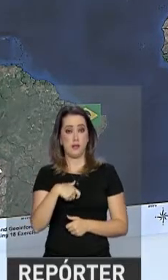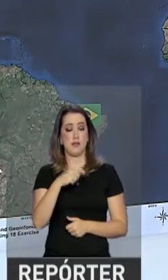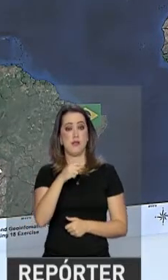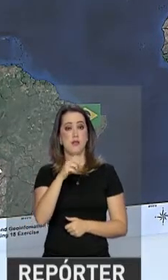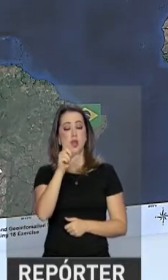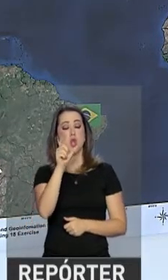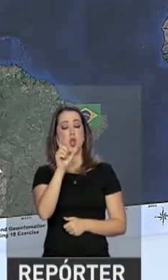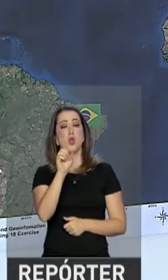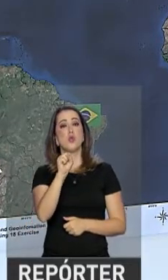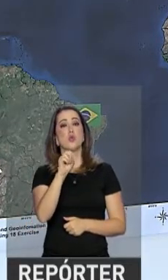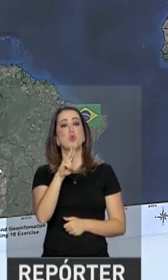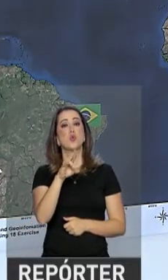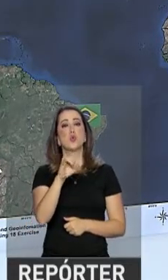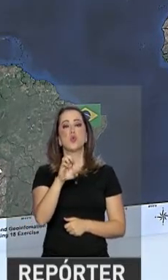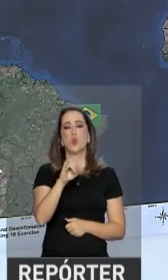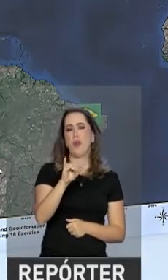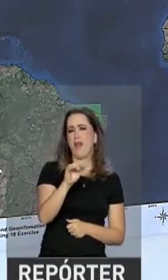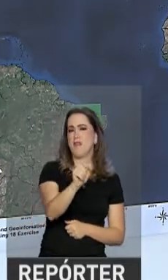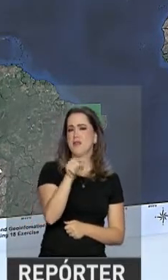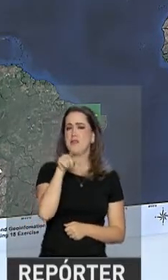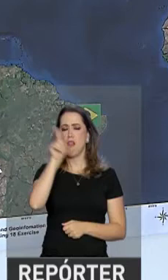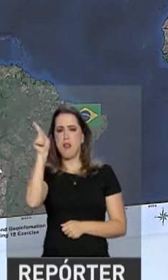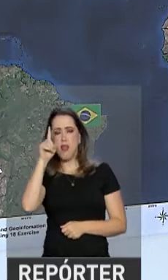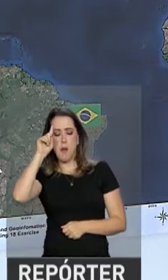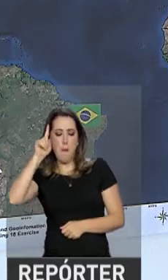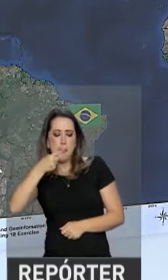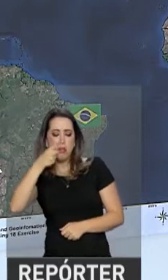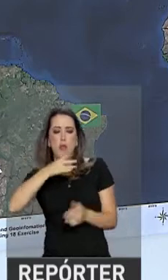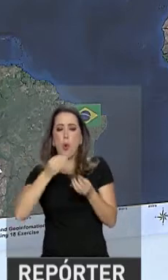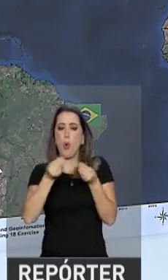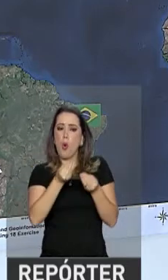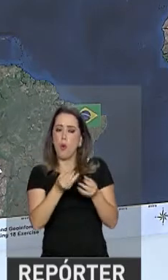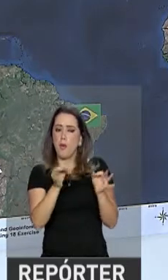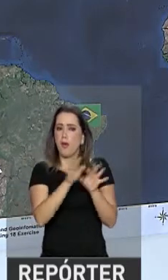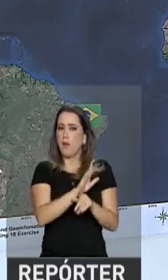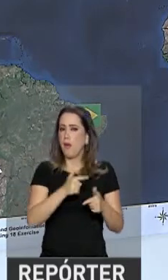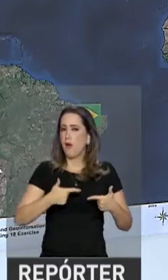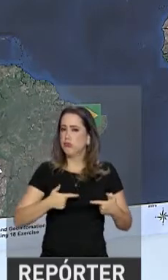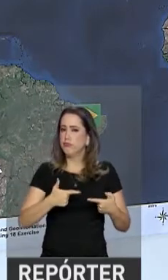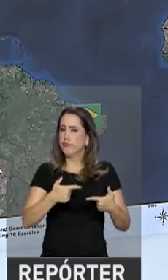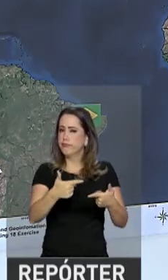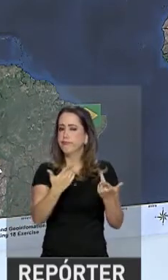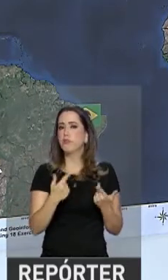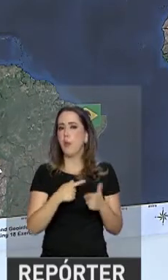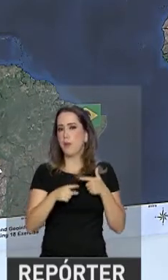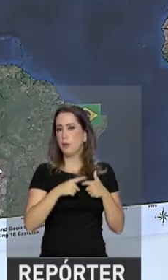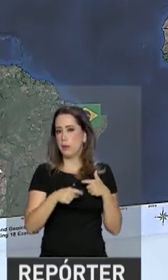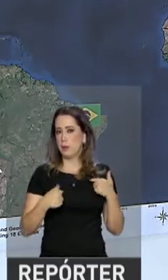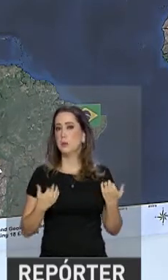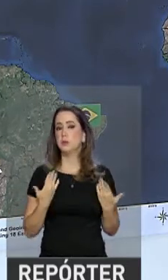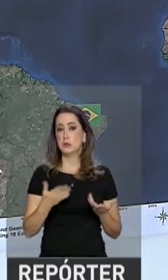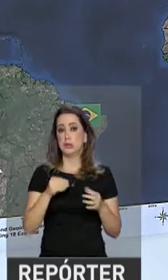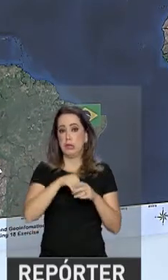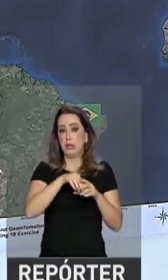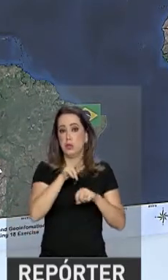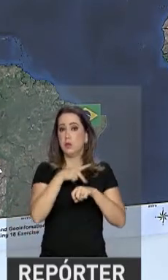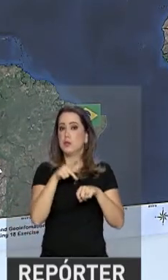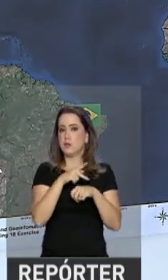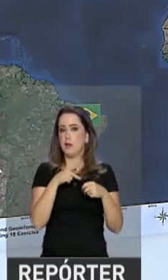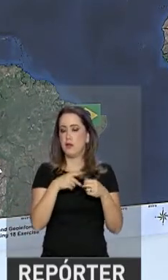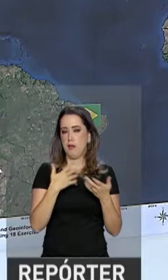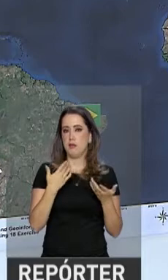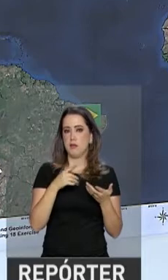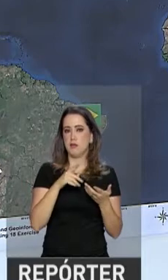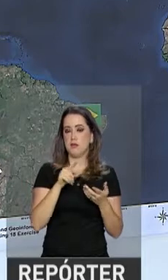missão de resolver uma crise, um problema. Ele faz um estudo e ele envia essa